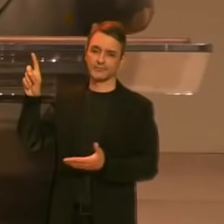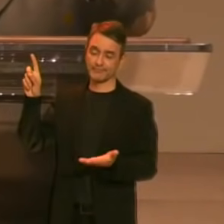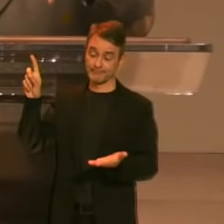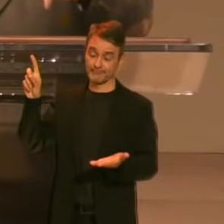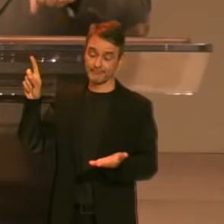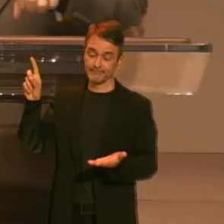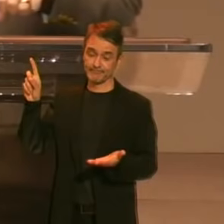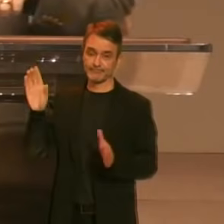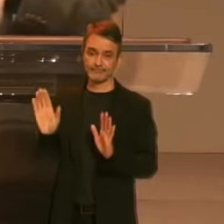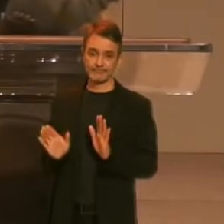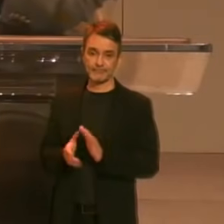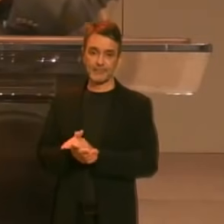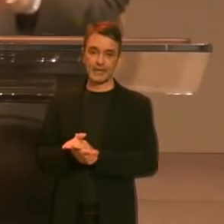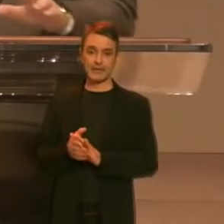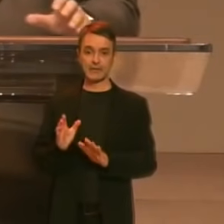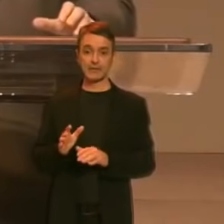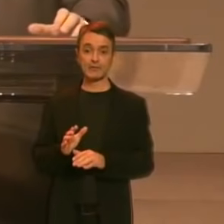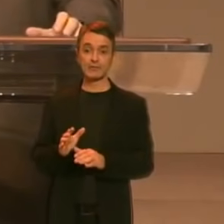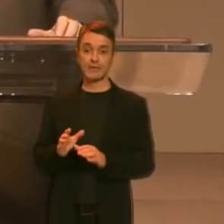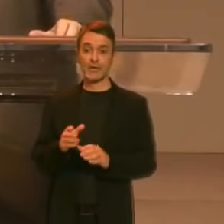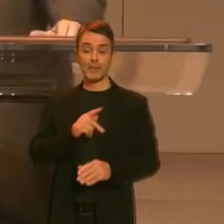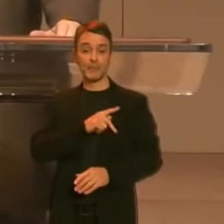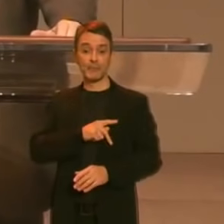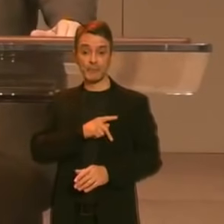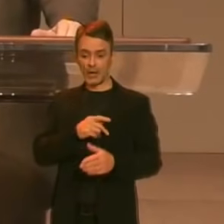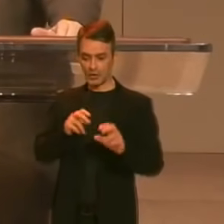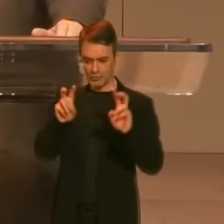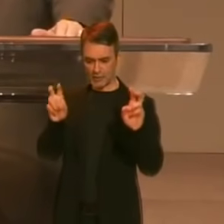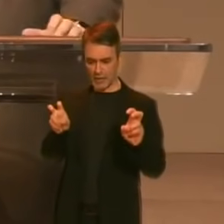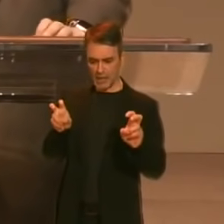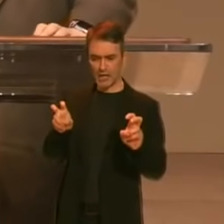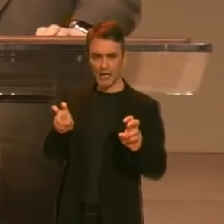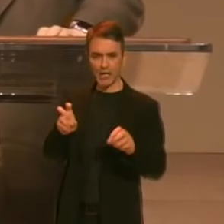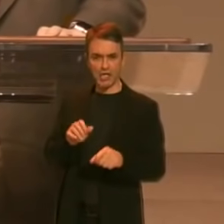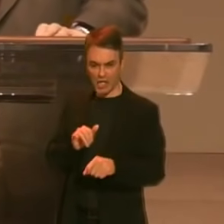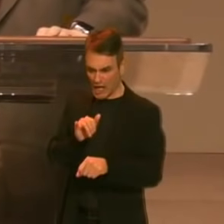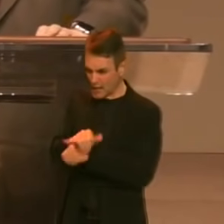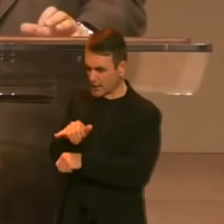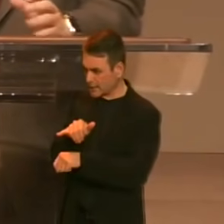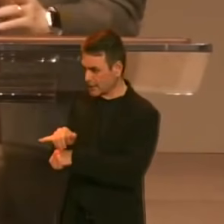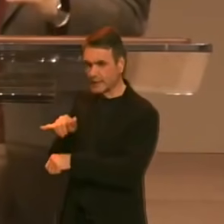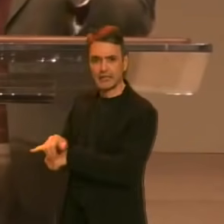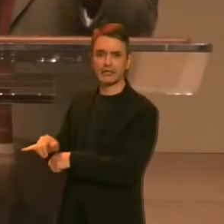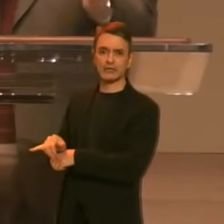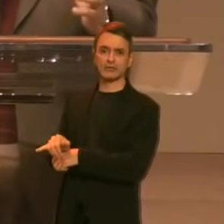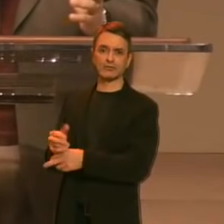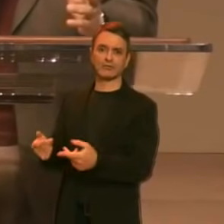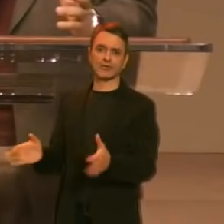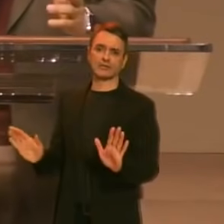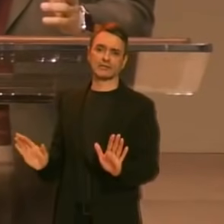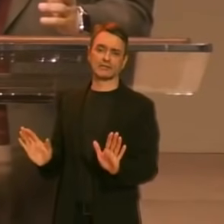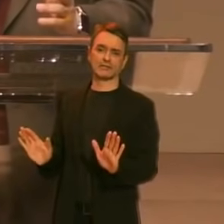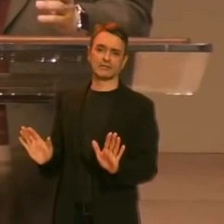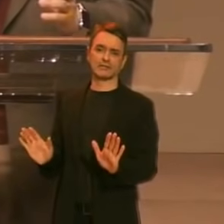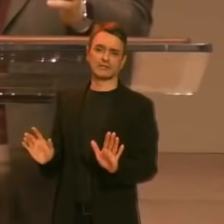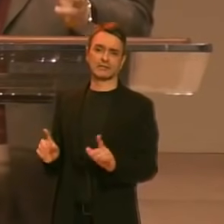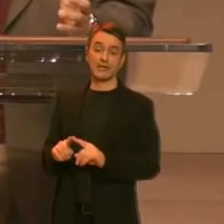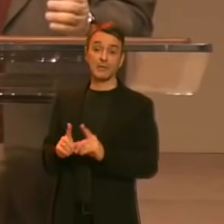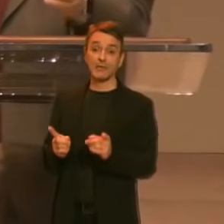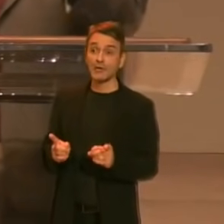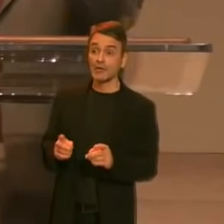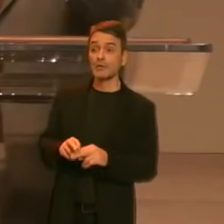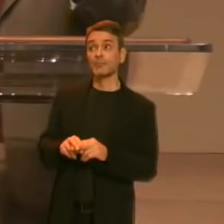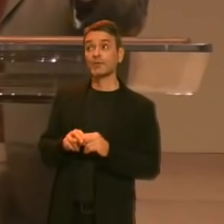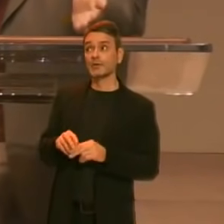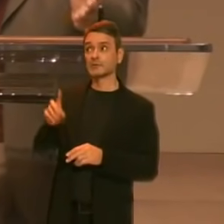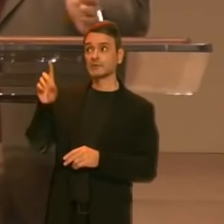de operação do engano. Por essa razão, Deus lhes envia um poder sedutor, a fim de que